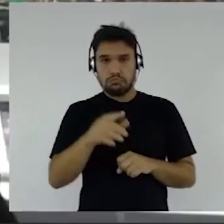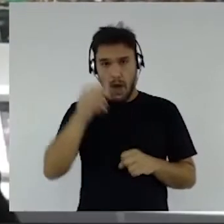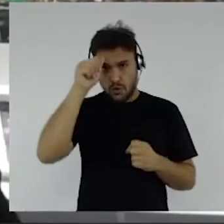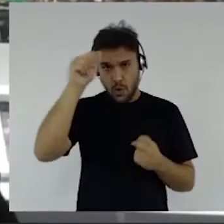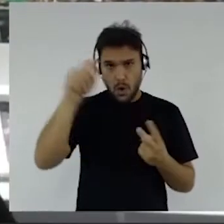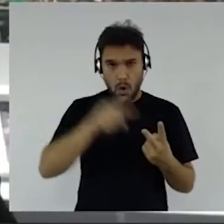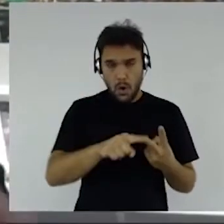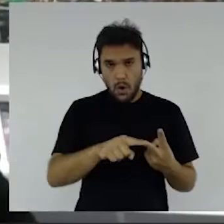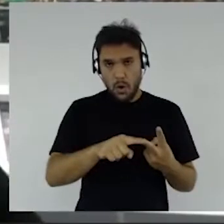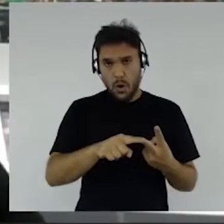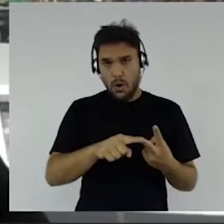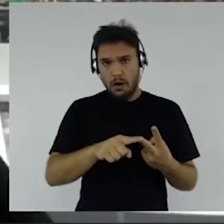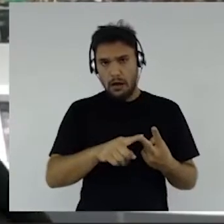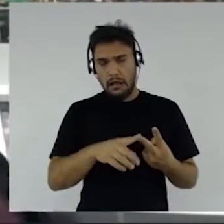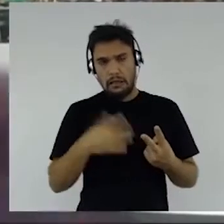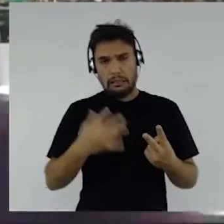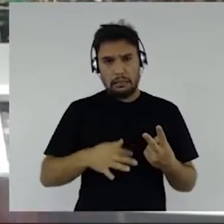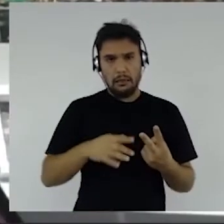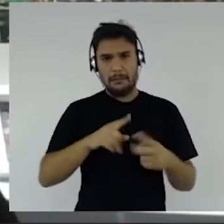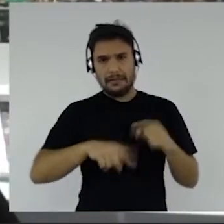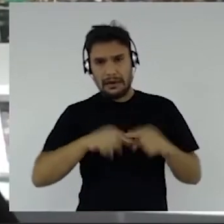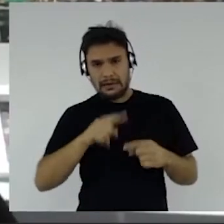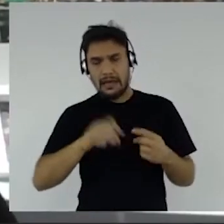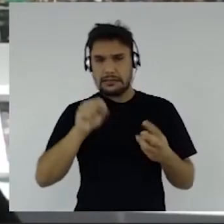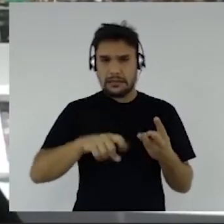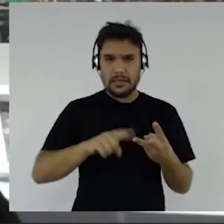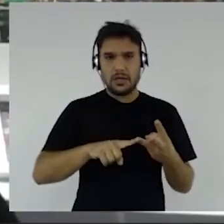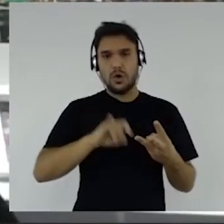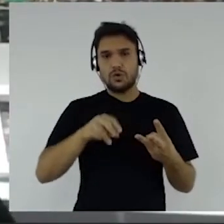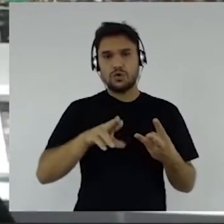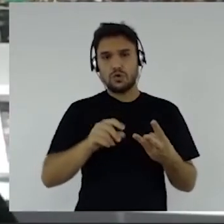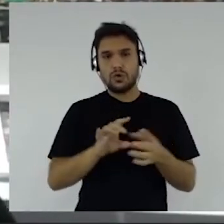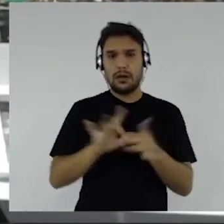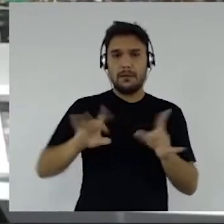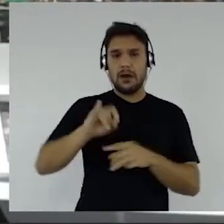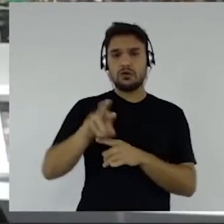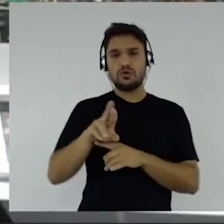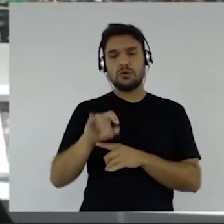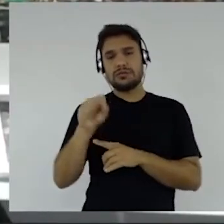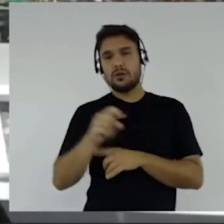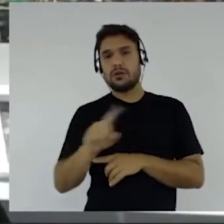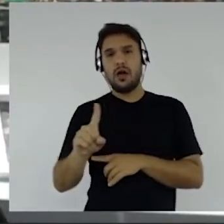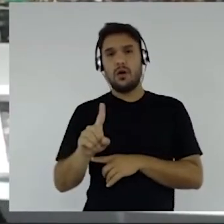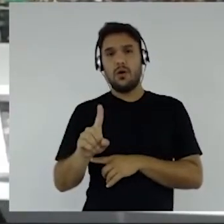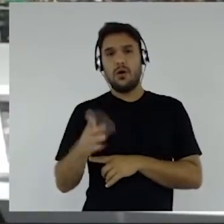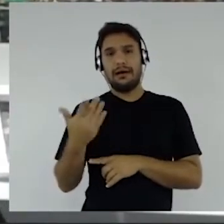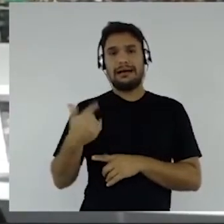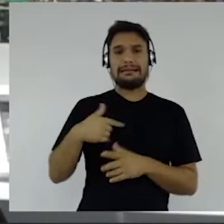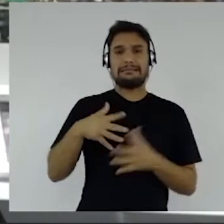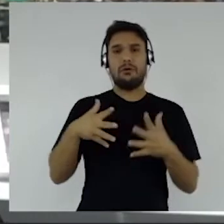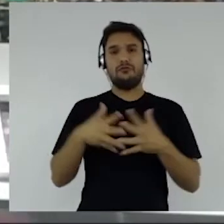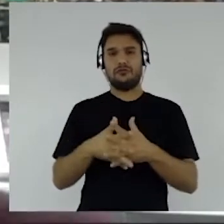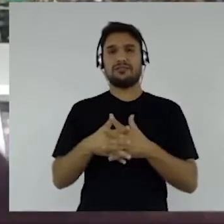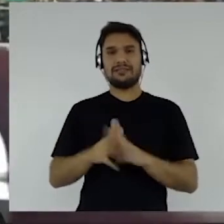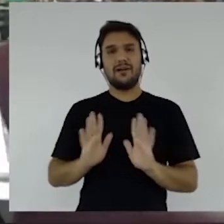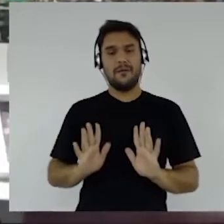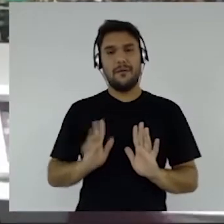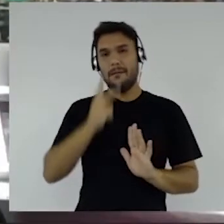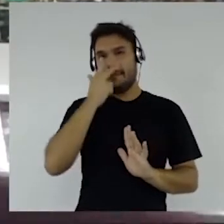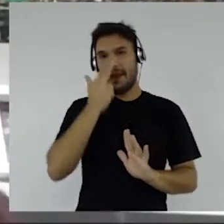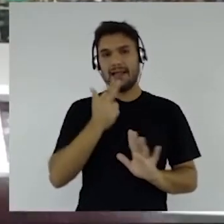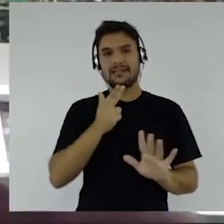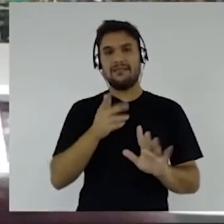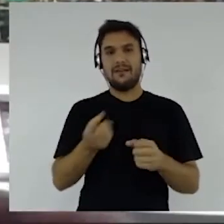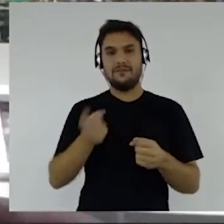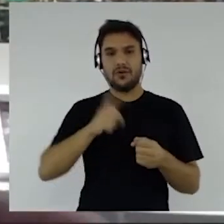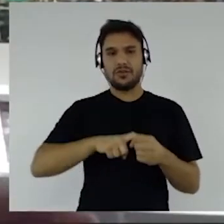Sim. Houve letalidade, materialidade? Sim. O júri absolve o réu? Não. Isso causava uma certa confusão. Parece que nós vamos transmudar